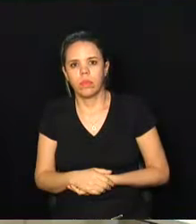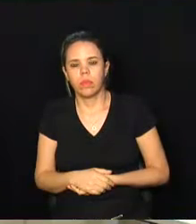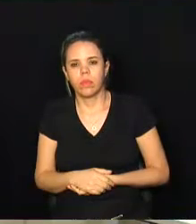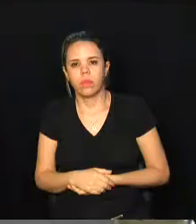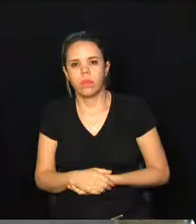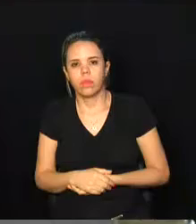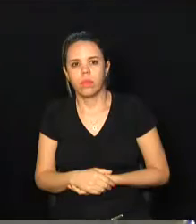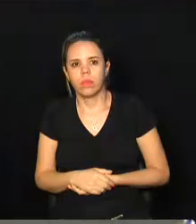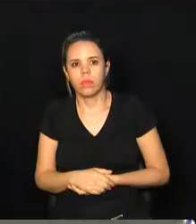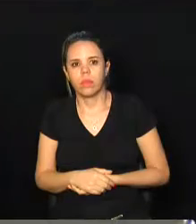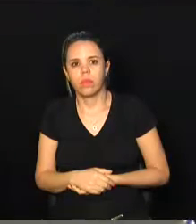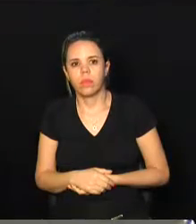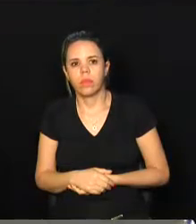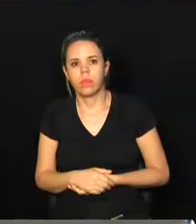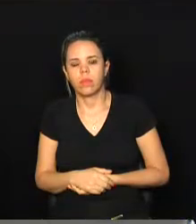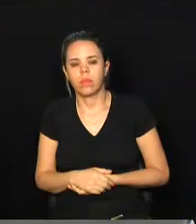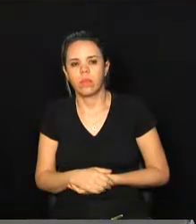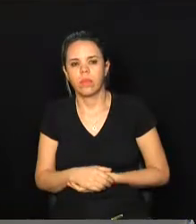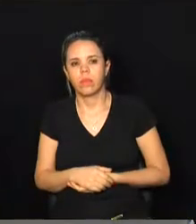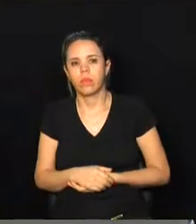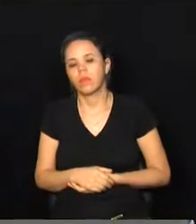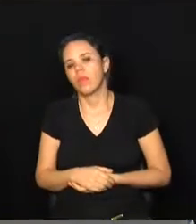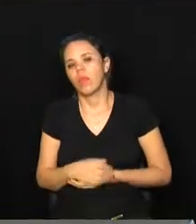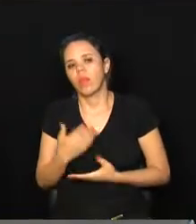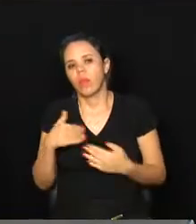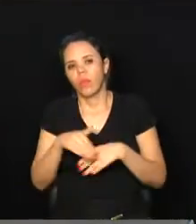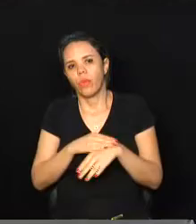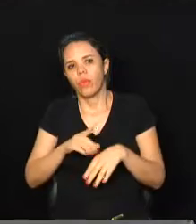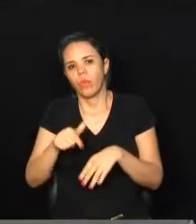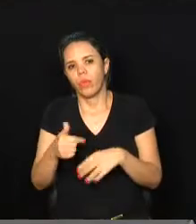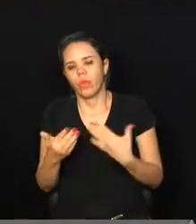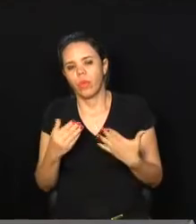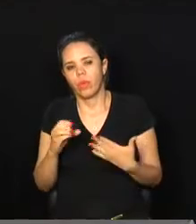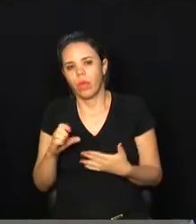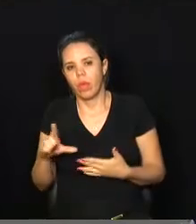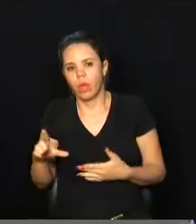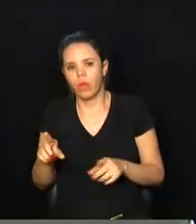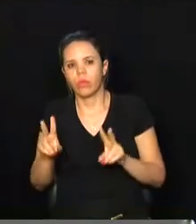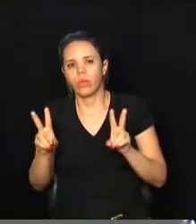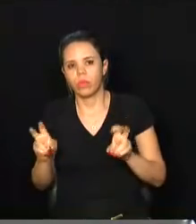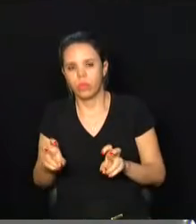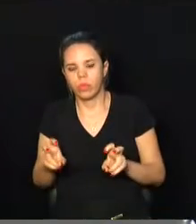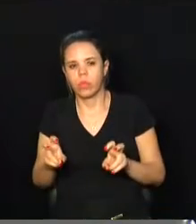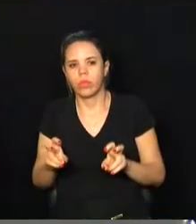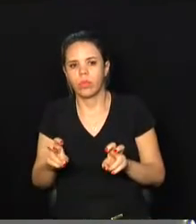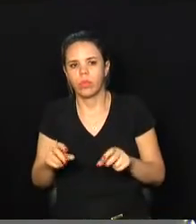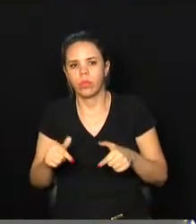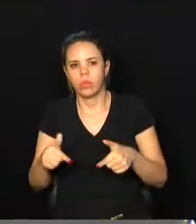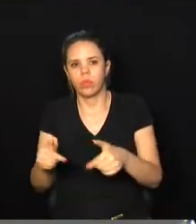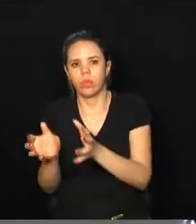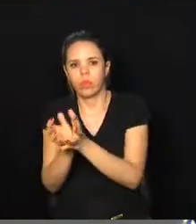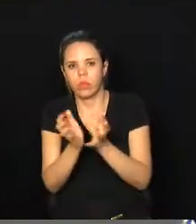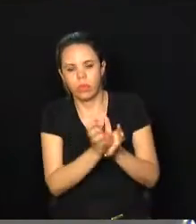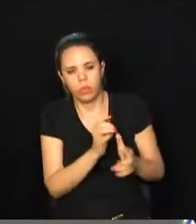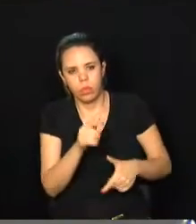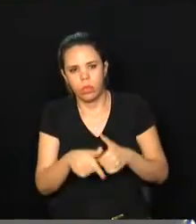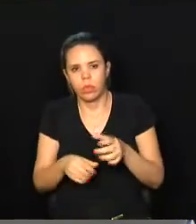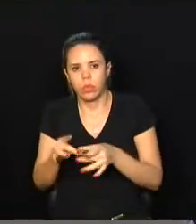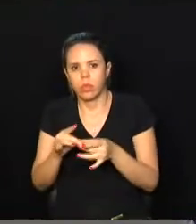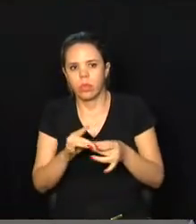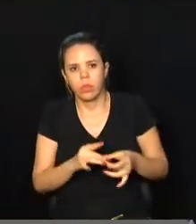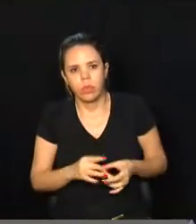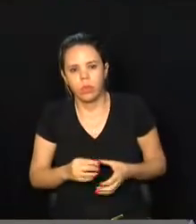Show, Renata. E o CAL a gente vai precisar conversar bastante aí, que temos várias frentes para trabalhar em